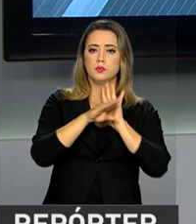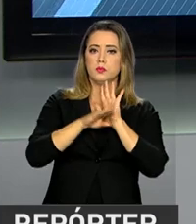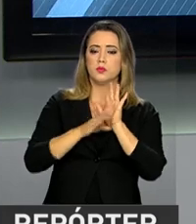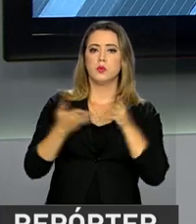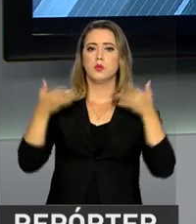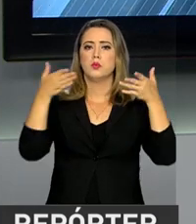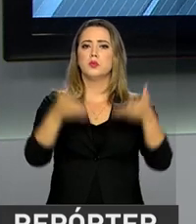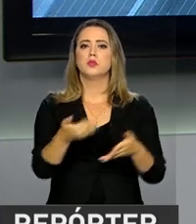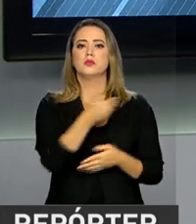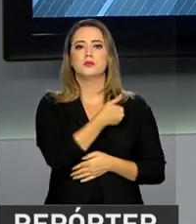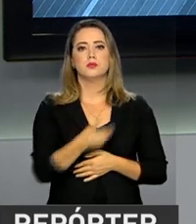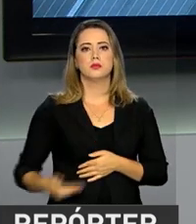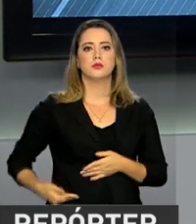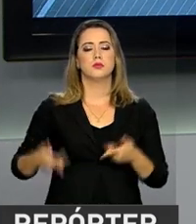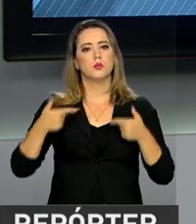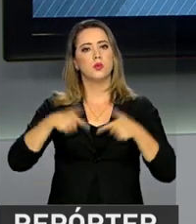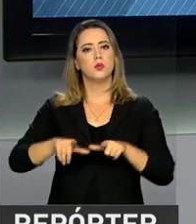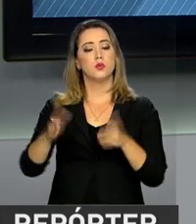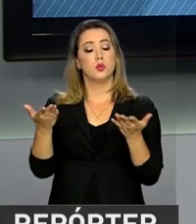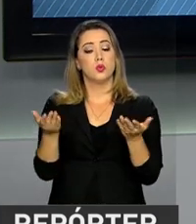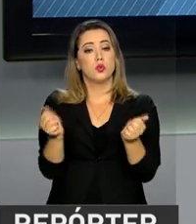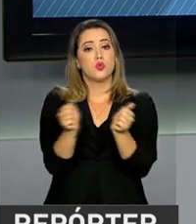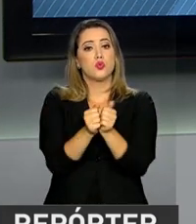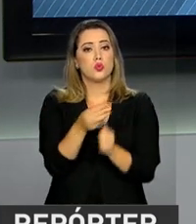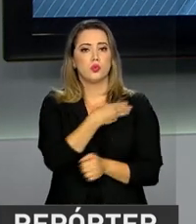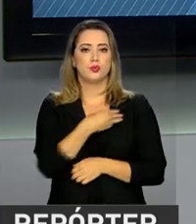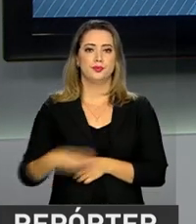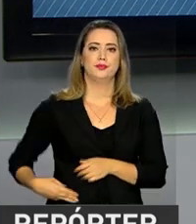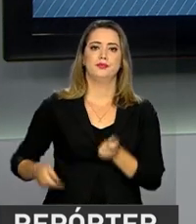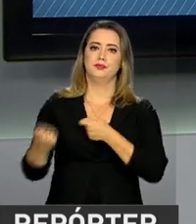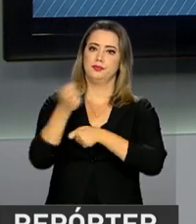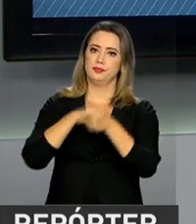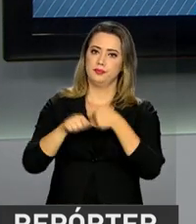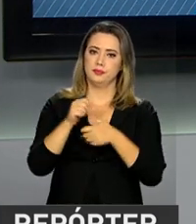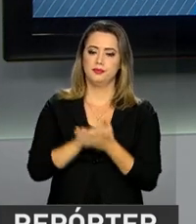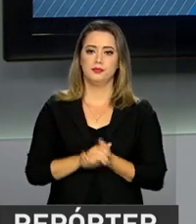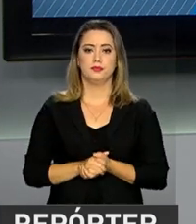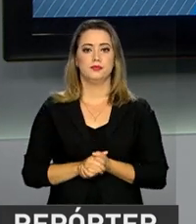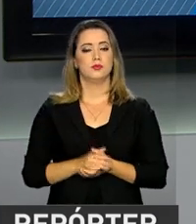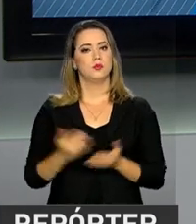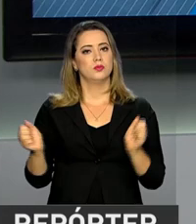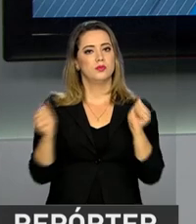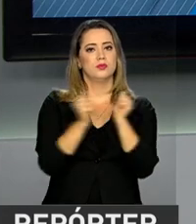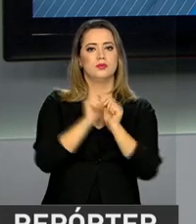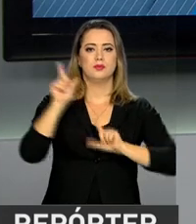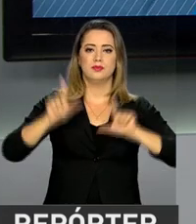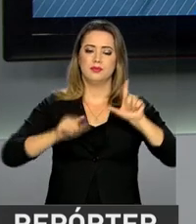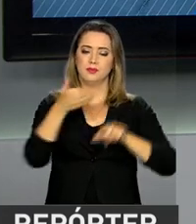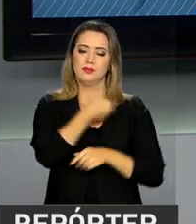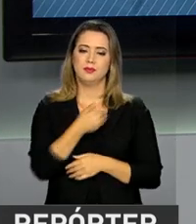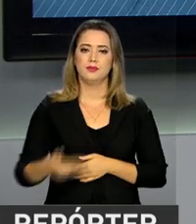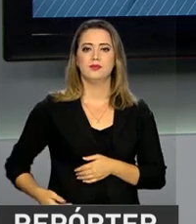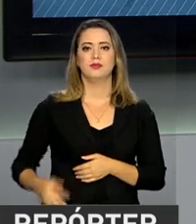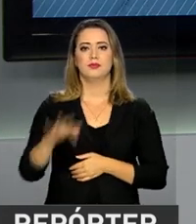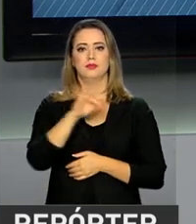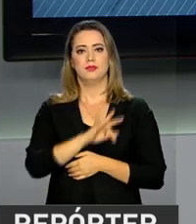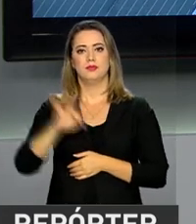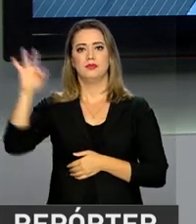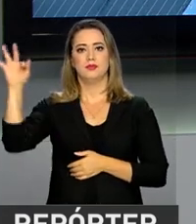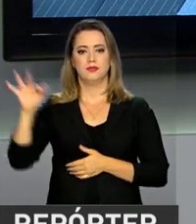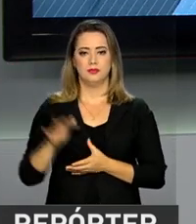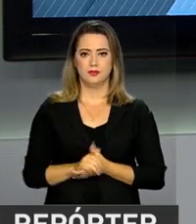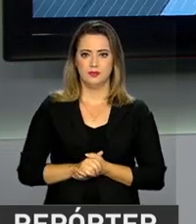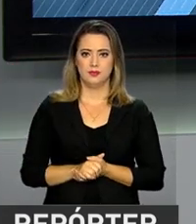programa por dentro do governo que recebeu hoje o ministro da fazenda henrique meirelles continue com a gente ele br a tv do governo